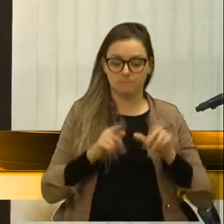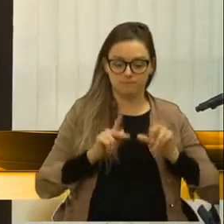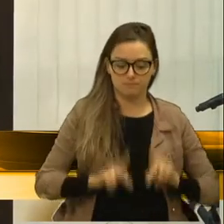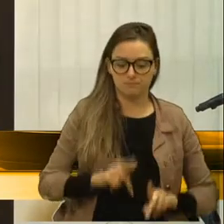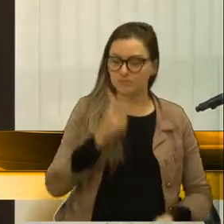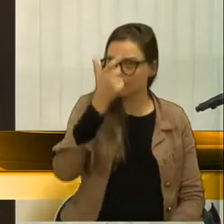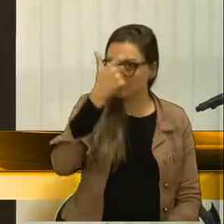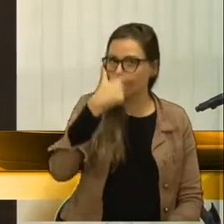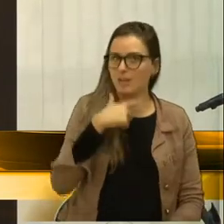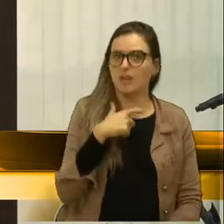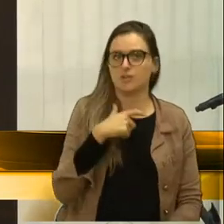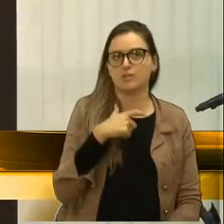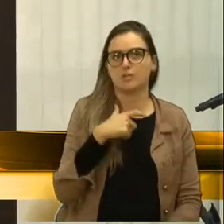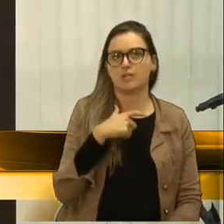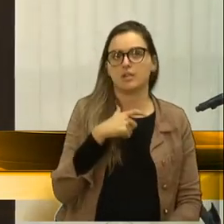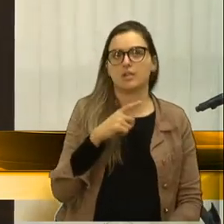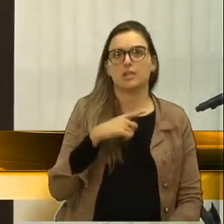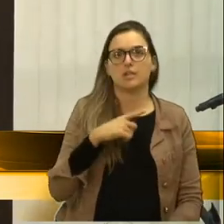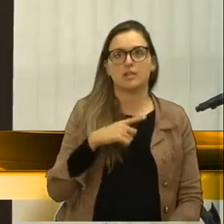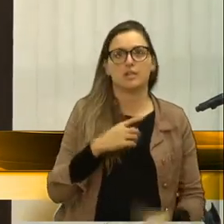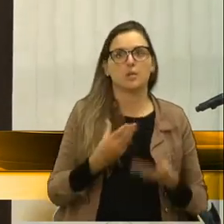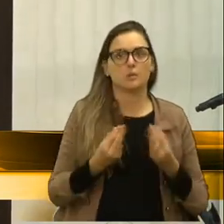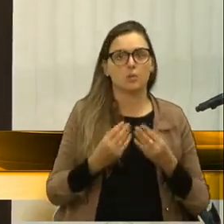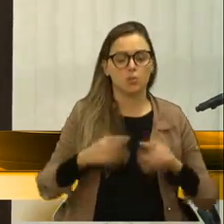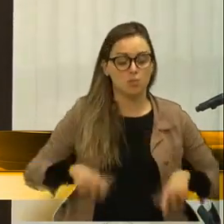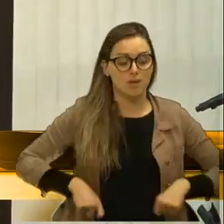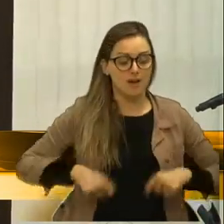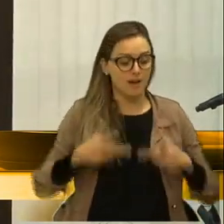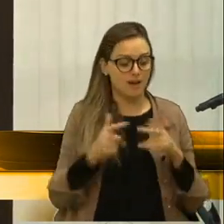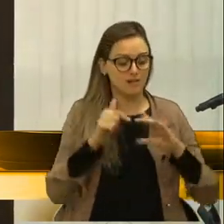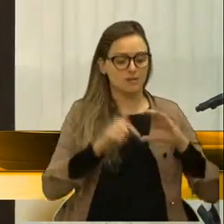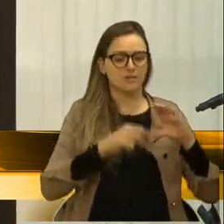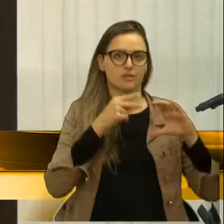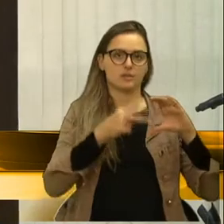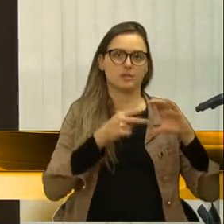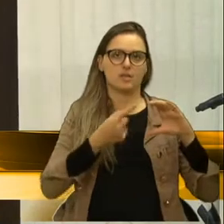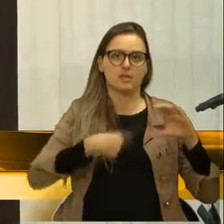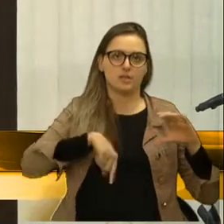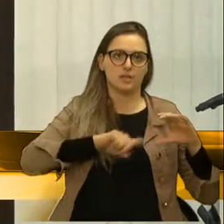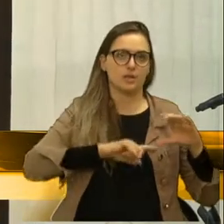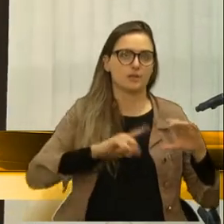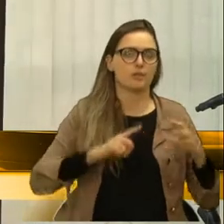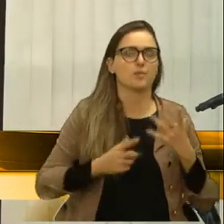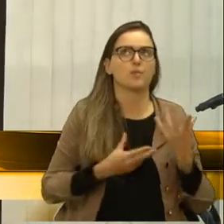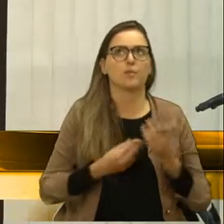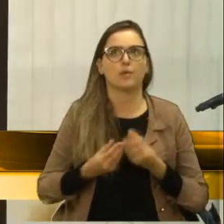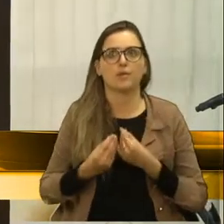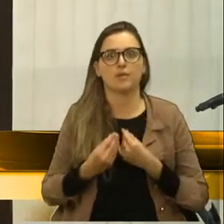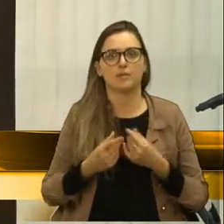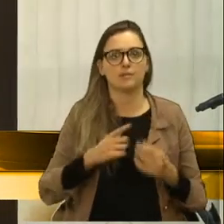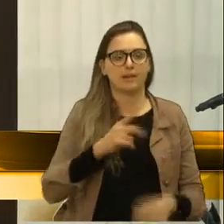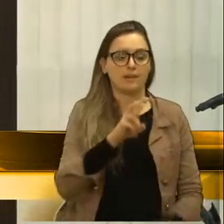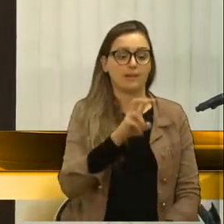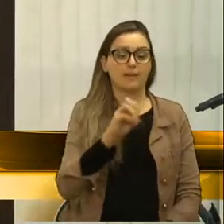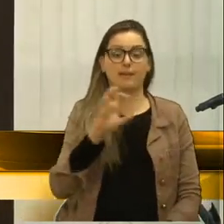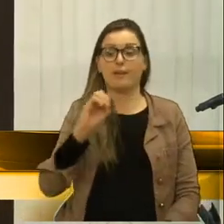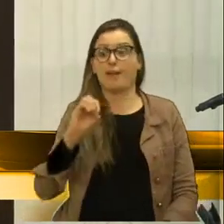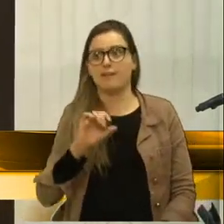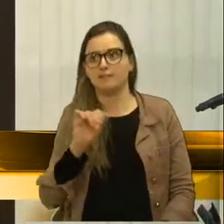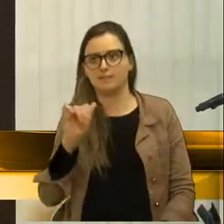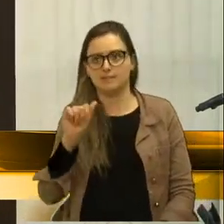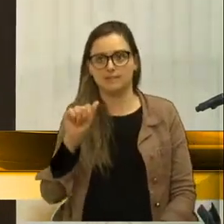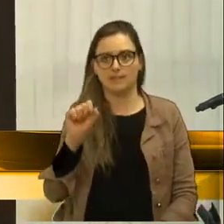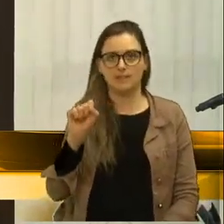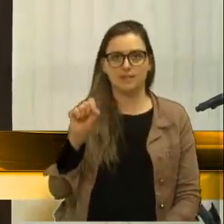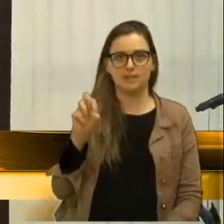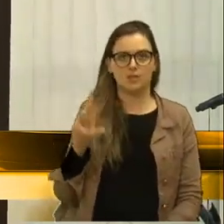acham que existem exageros aqui na Câmara, que nós nadamos em dinheiro, que nós temos 500 assessores, enfim, e a